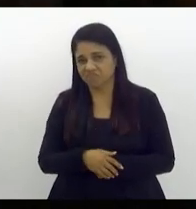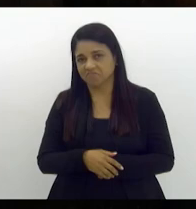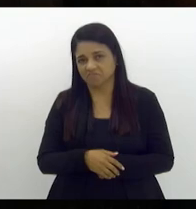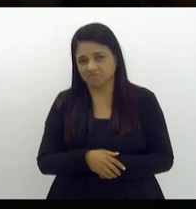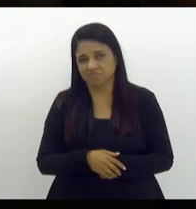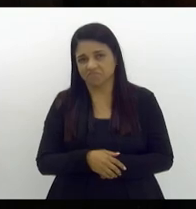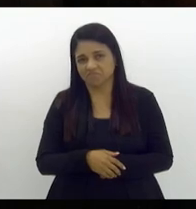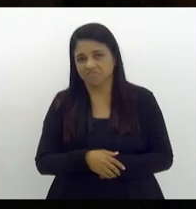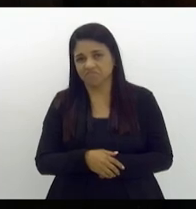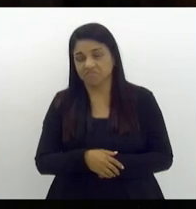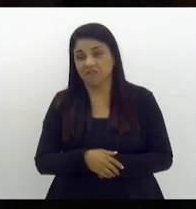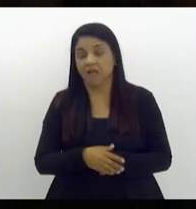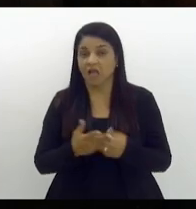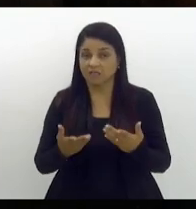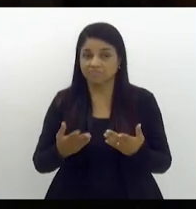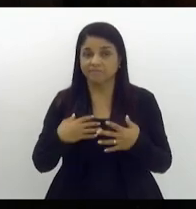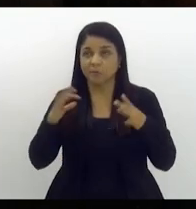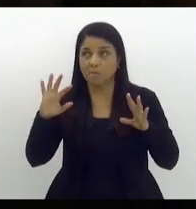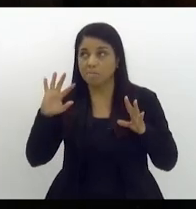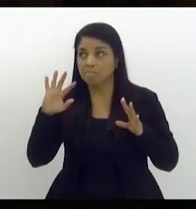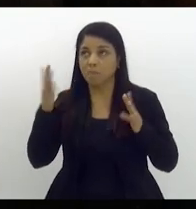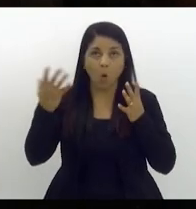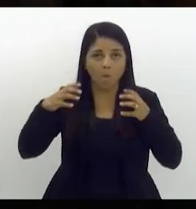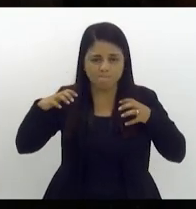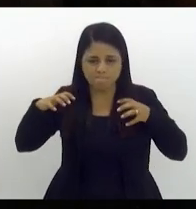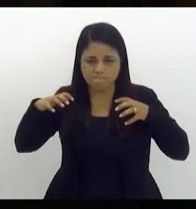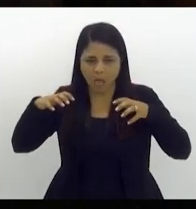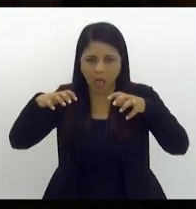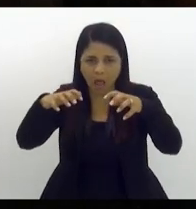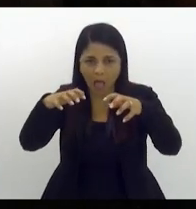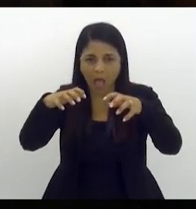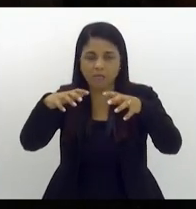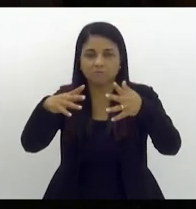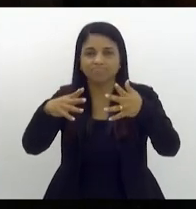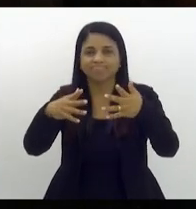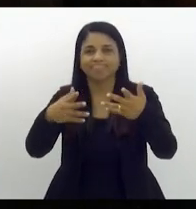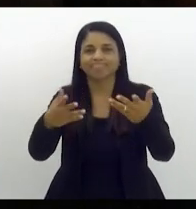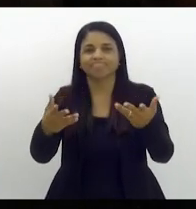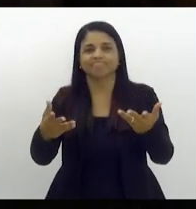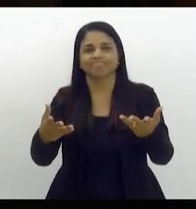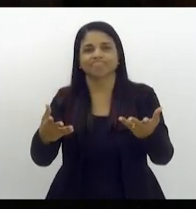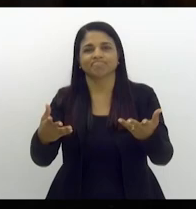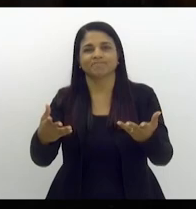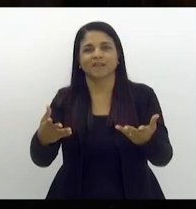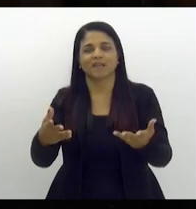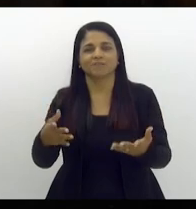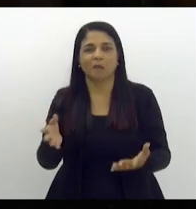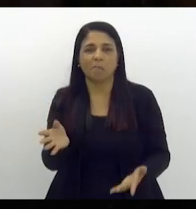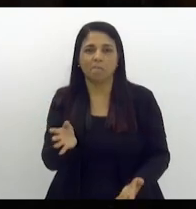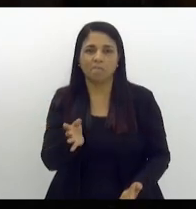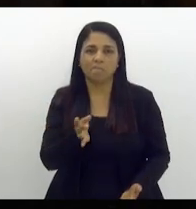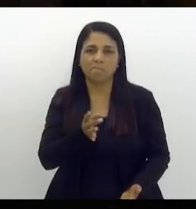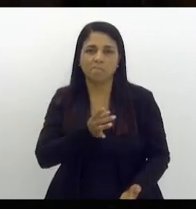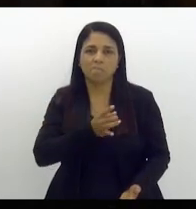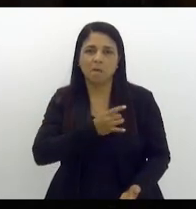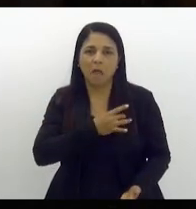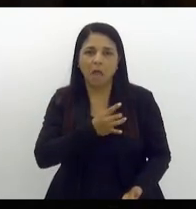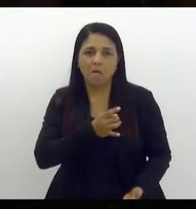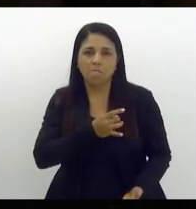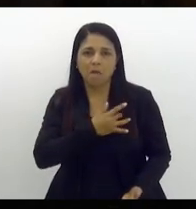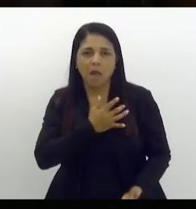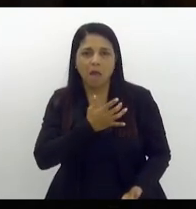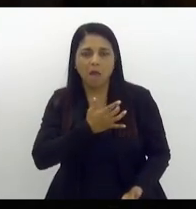E quando vem a tragédia, todos lamentam e vai se aguardar